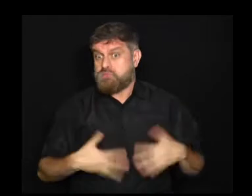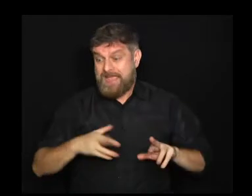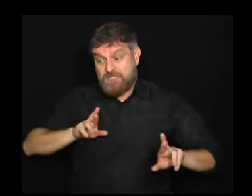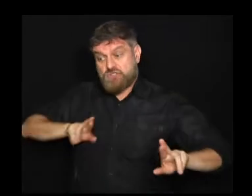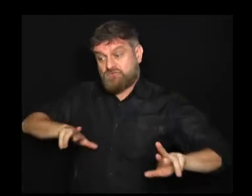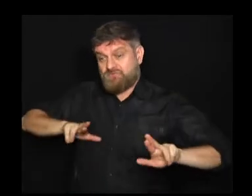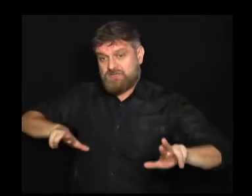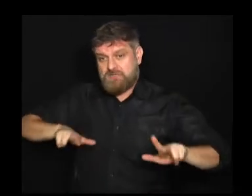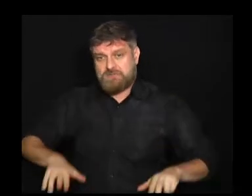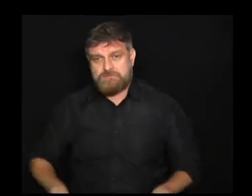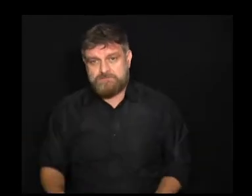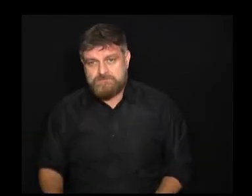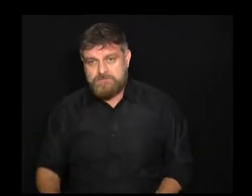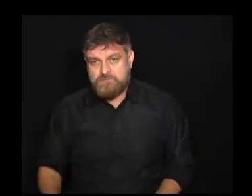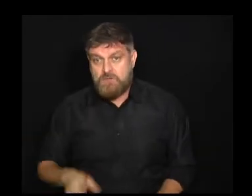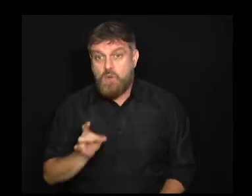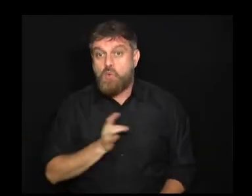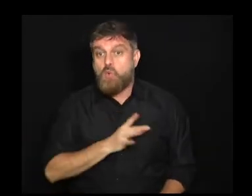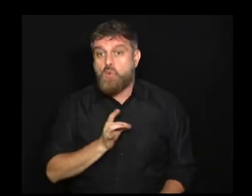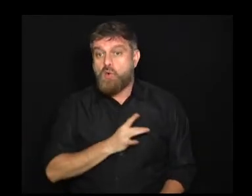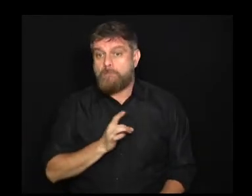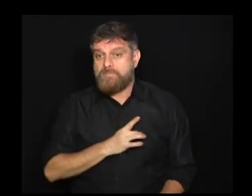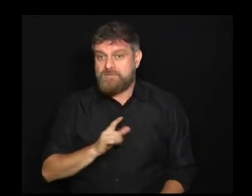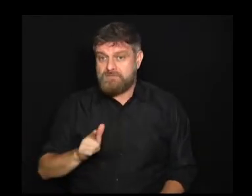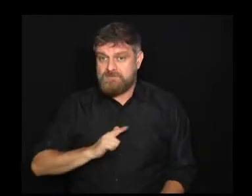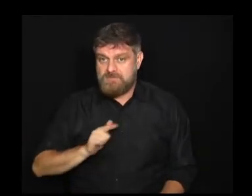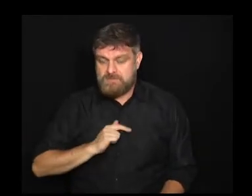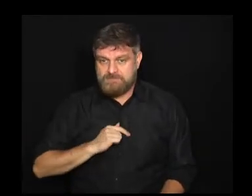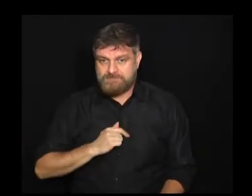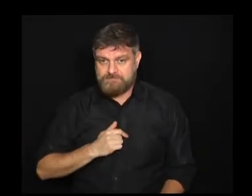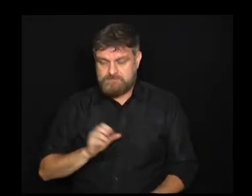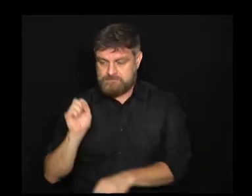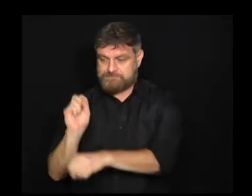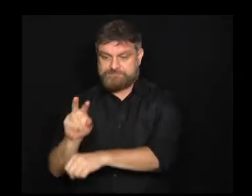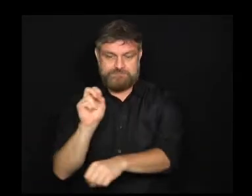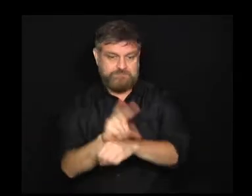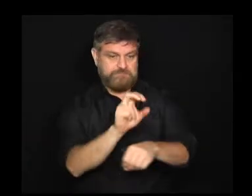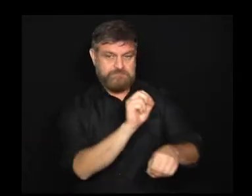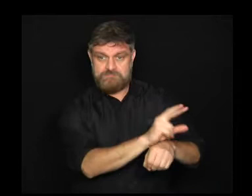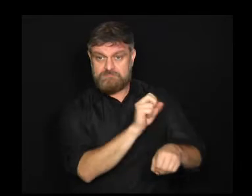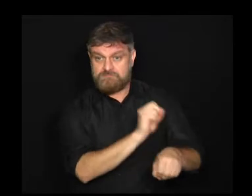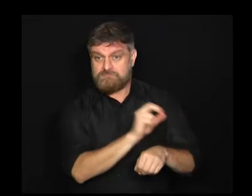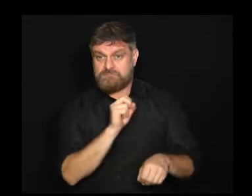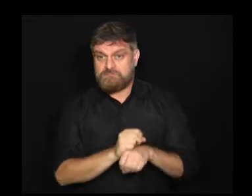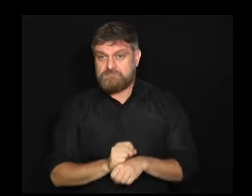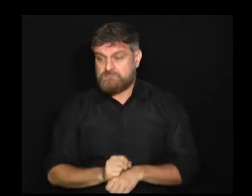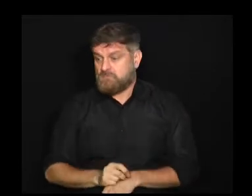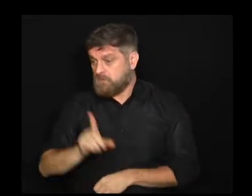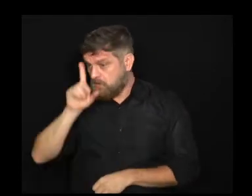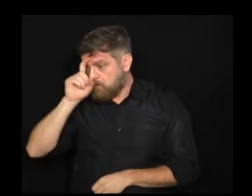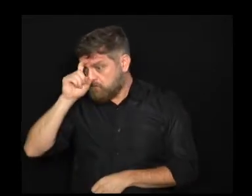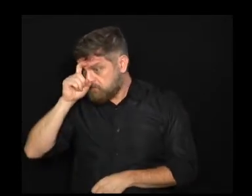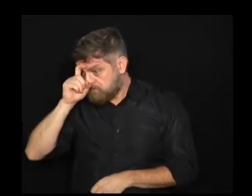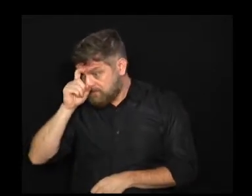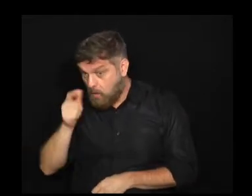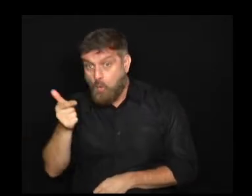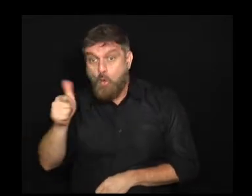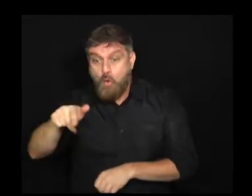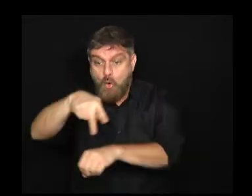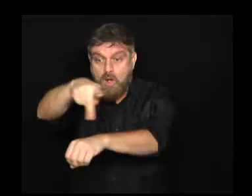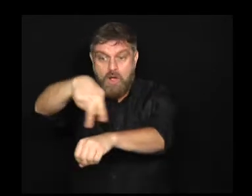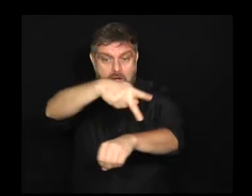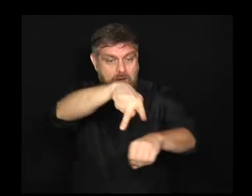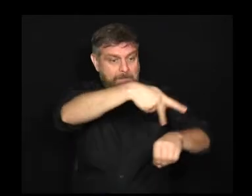né? Então, o medo é que se comece a transmitir fora dos ambientes hospitalares nos outros países. Se